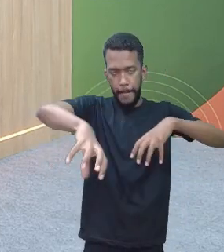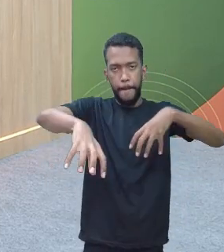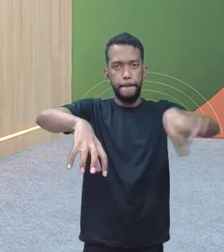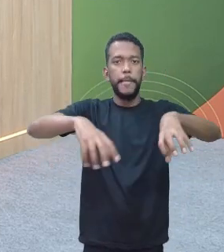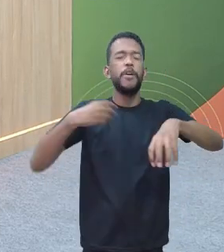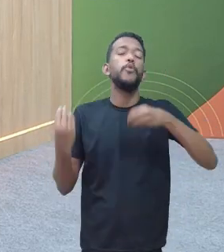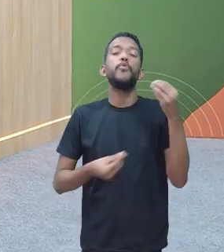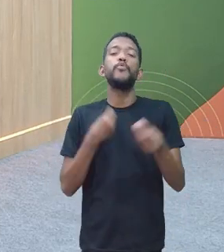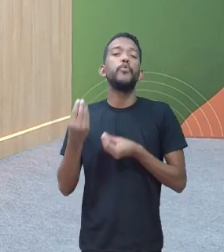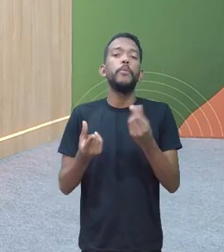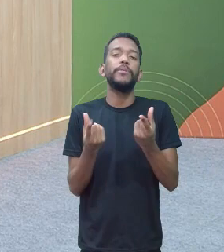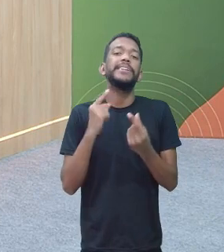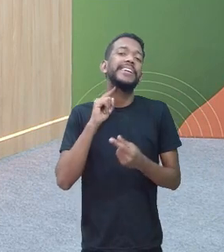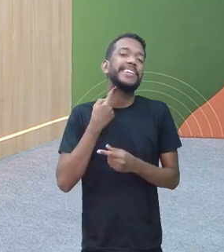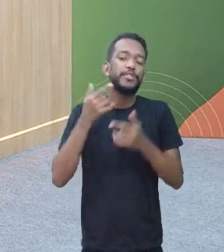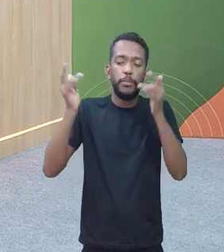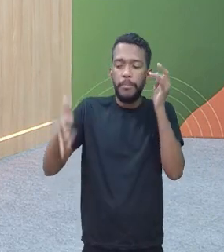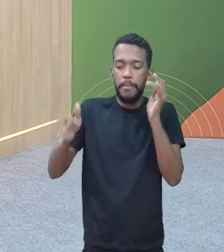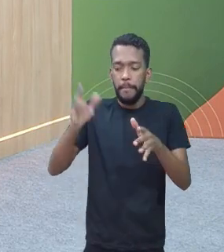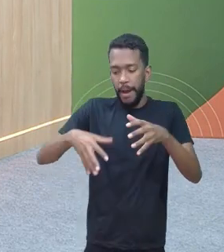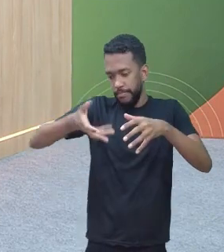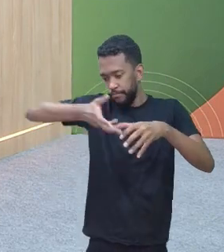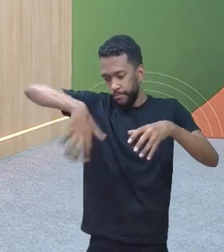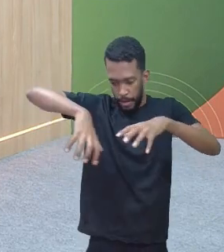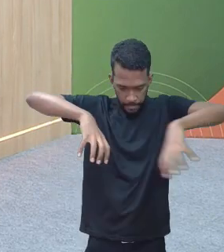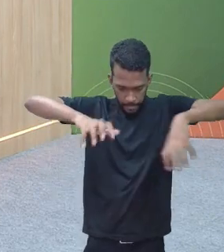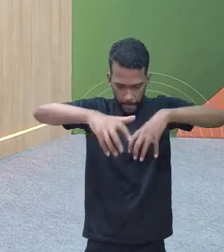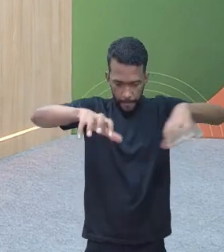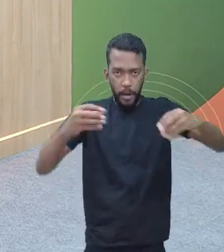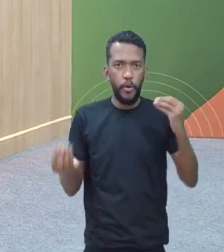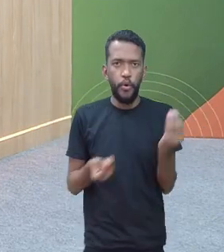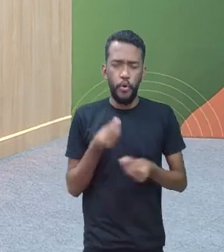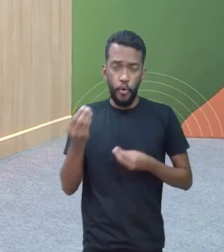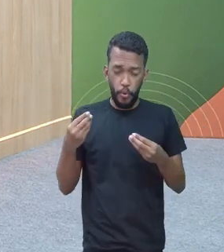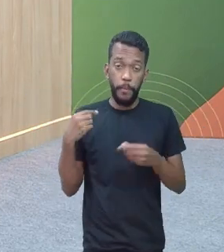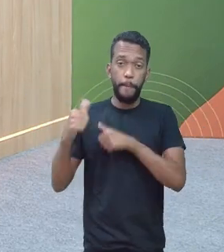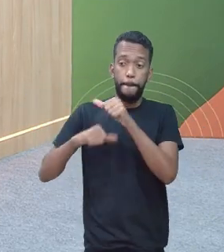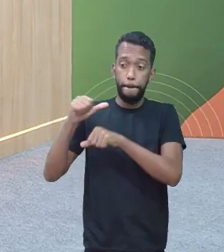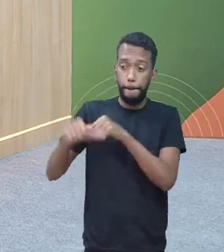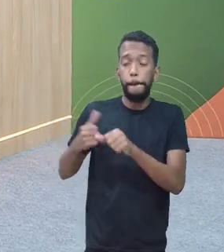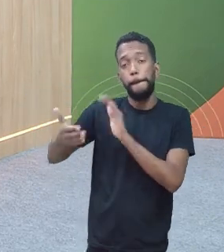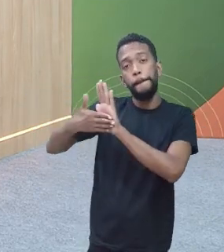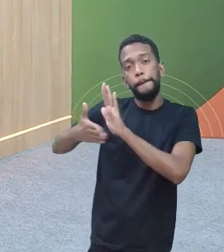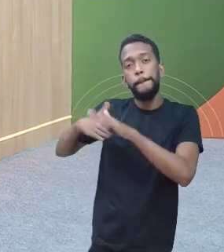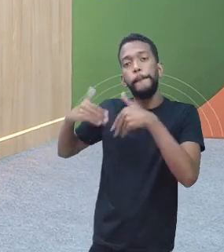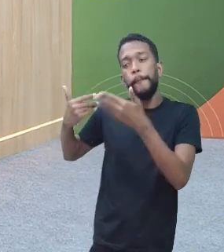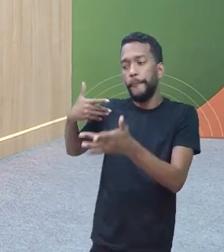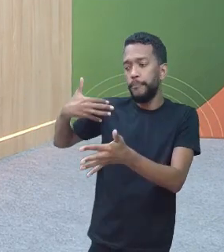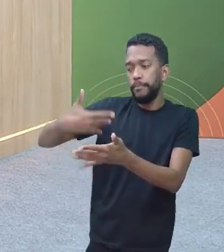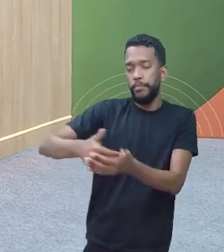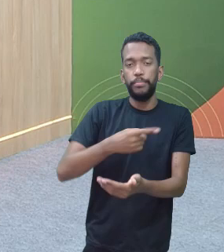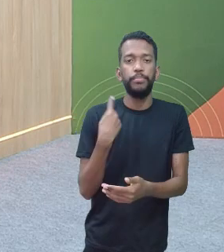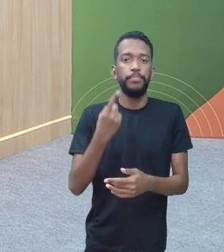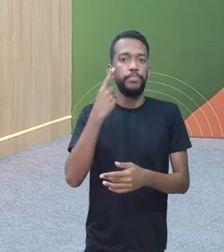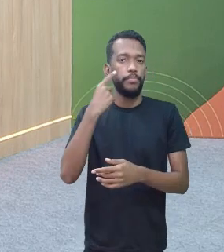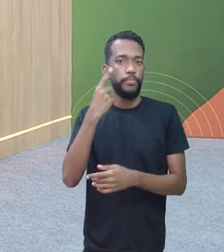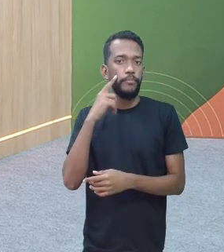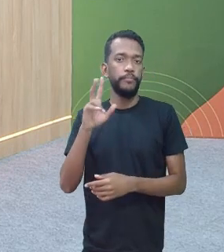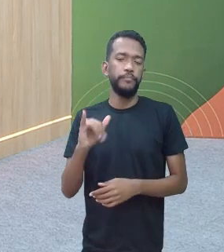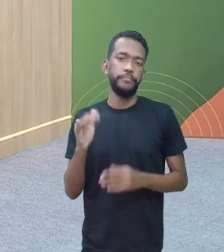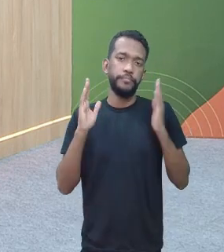esse cenário, né? O que propõe o plano, então as mudanças que estão sendo propostas, a gente vai ler cada pedacinho do